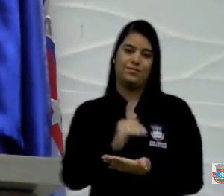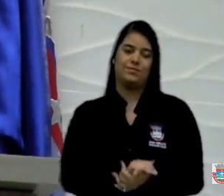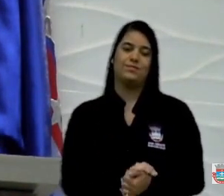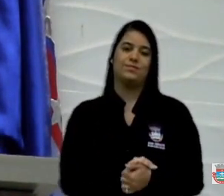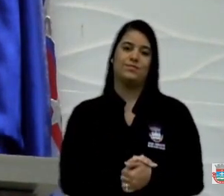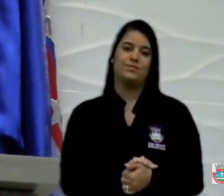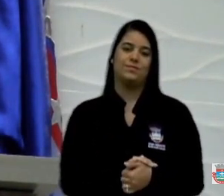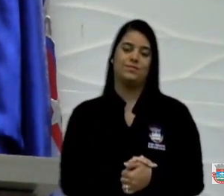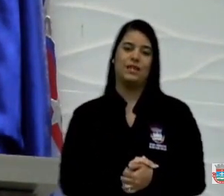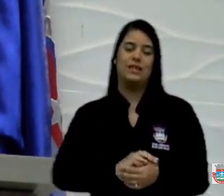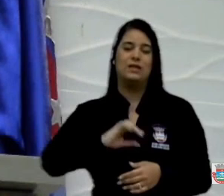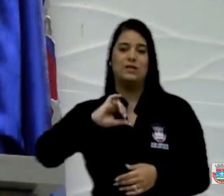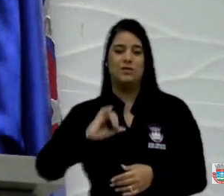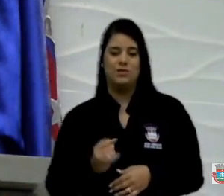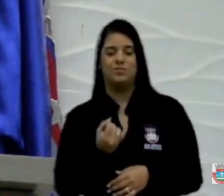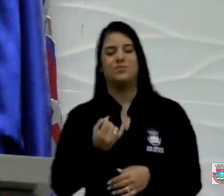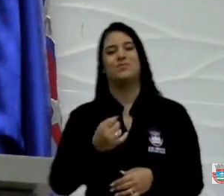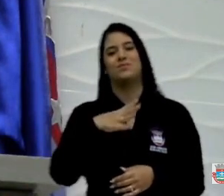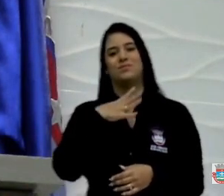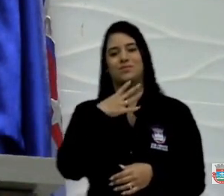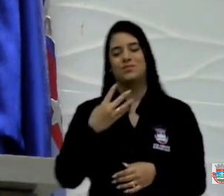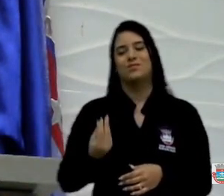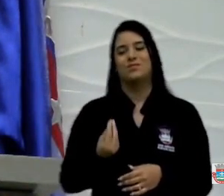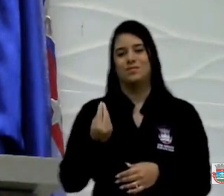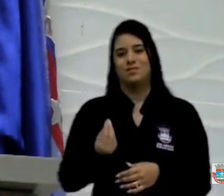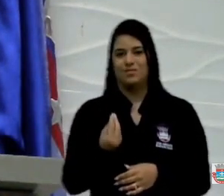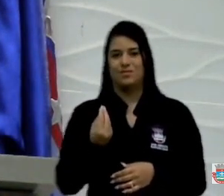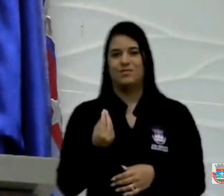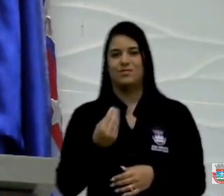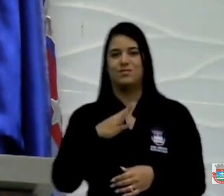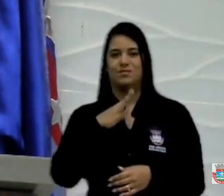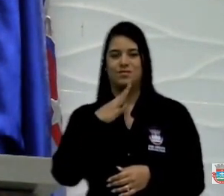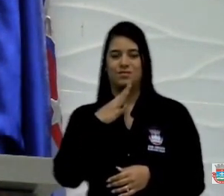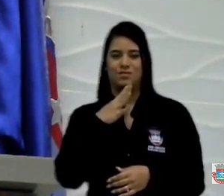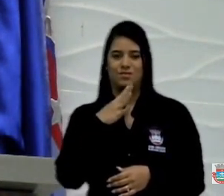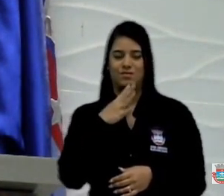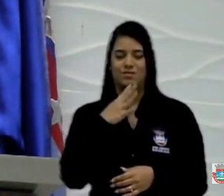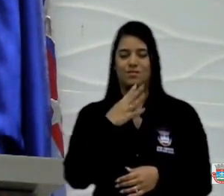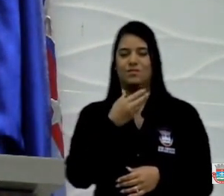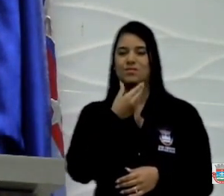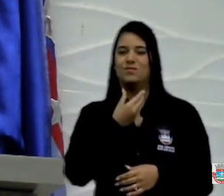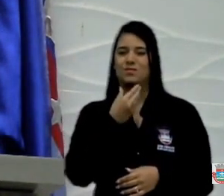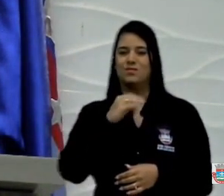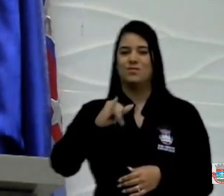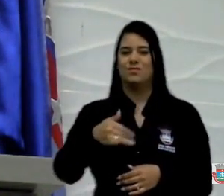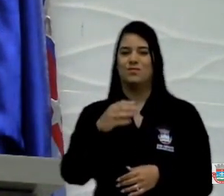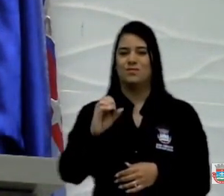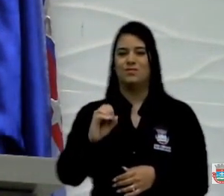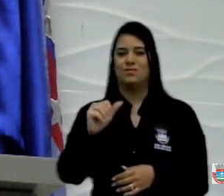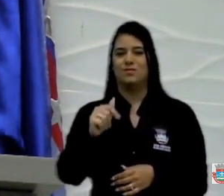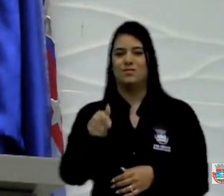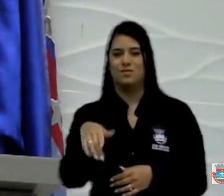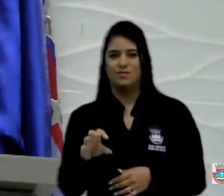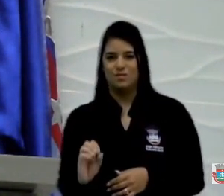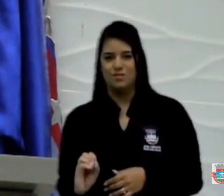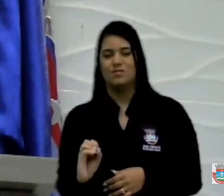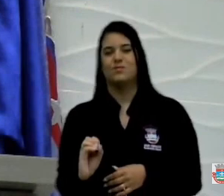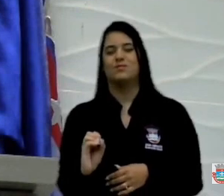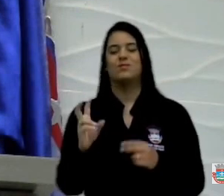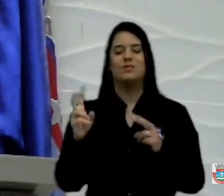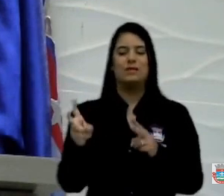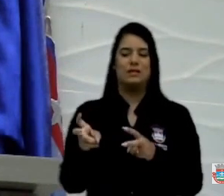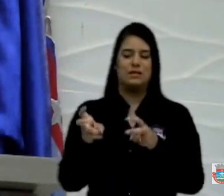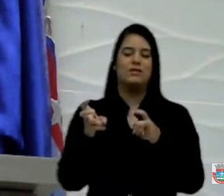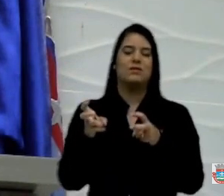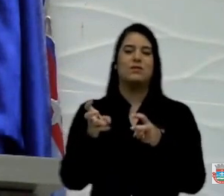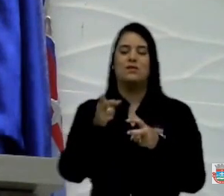a grata oportunidade de conhecer e conviver com seu João, onde a gente via ali identificar na pessoa dele,